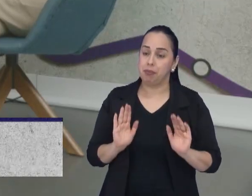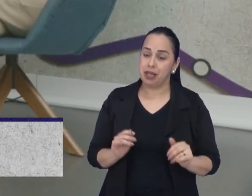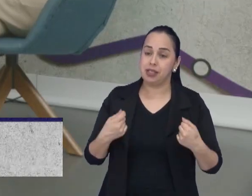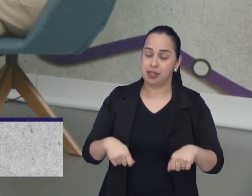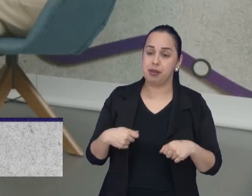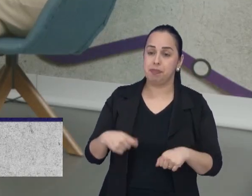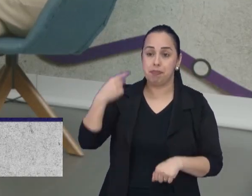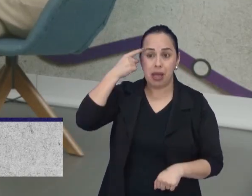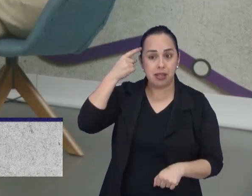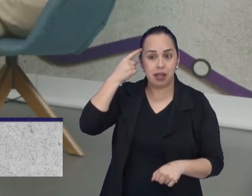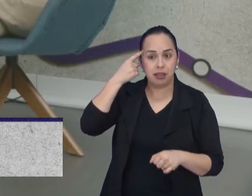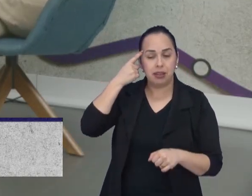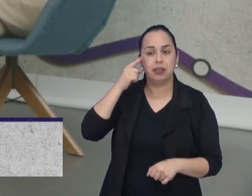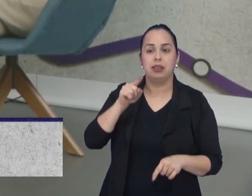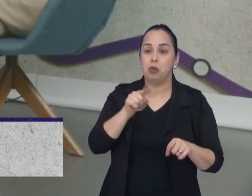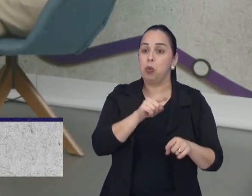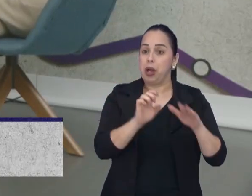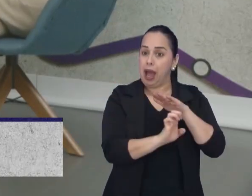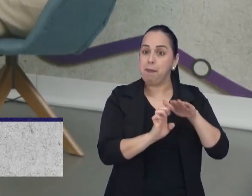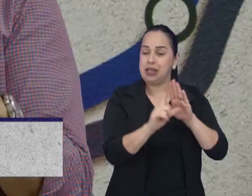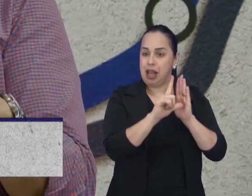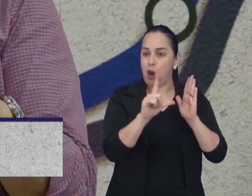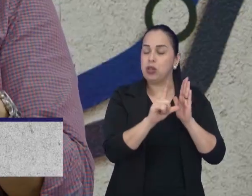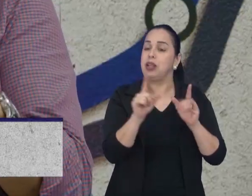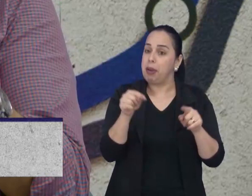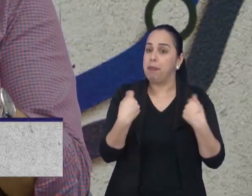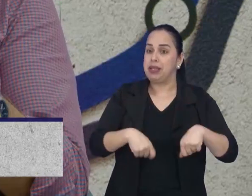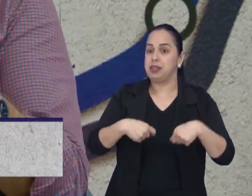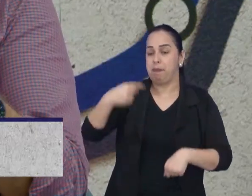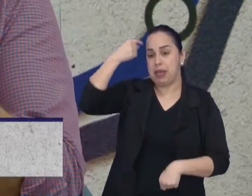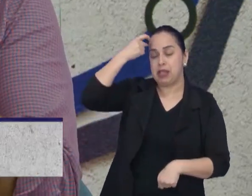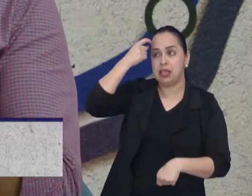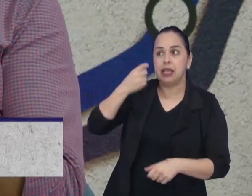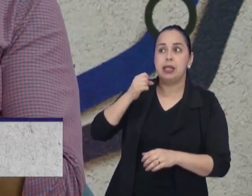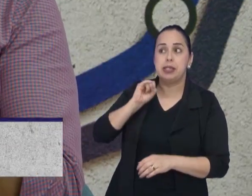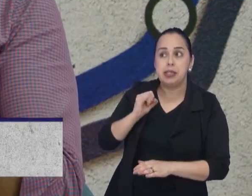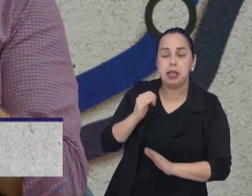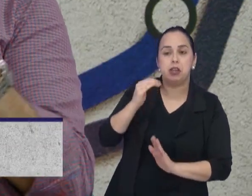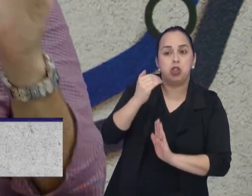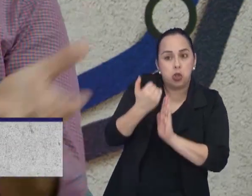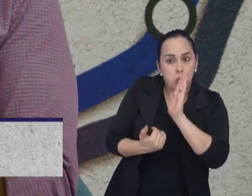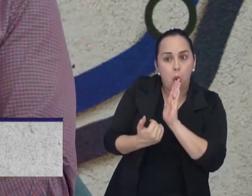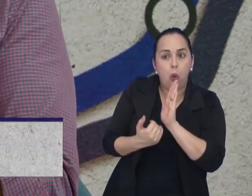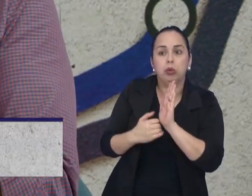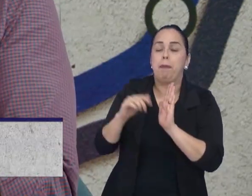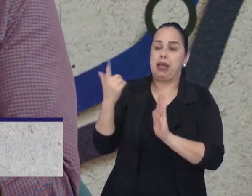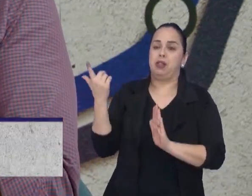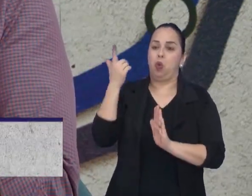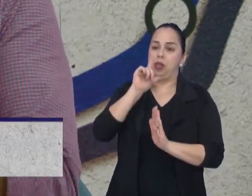em consideração pelo comerciante também, para que ele não perca. Então, pode ser que ele tenha um lucro menor, mas que pague as